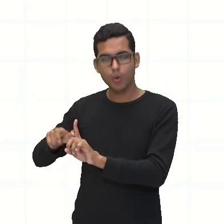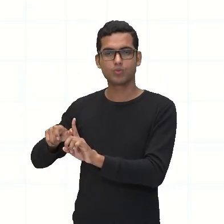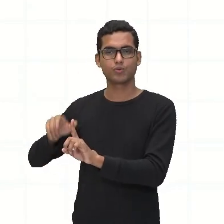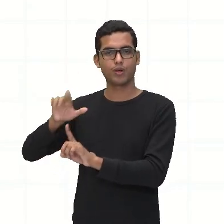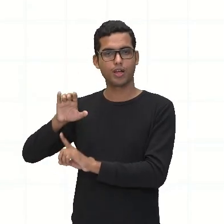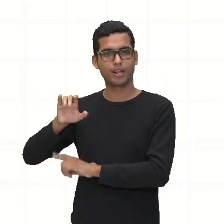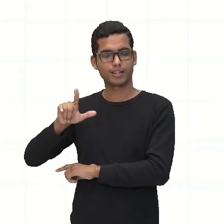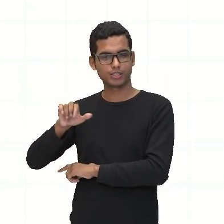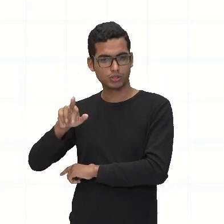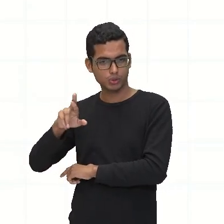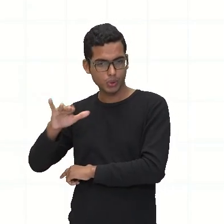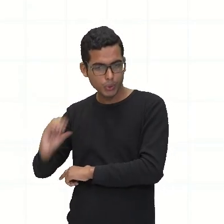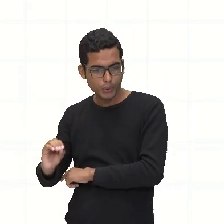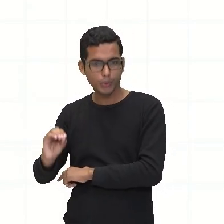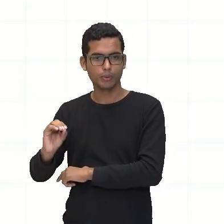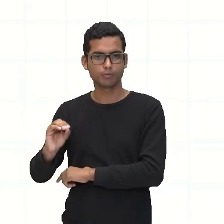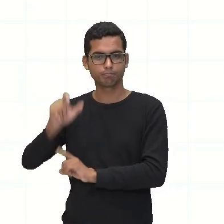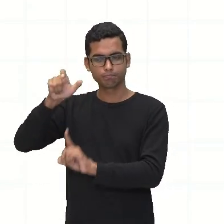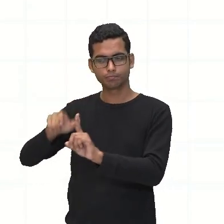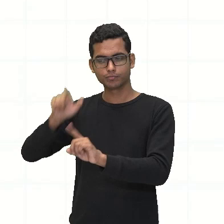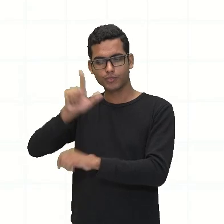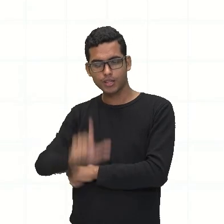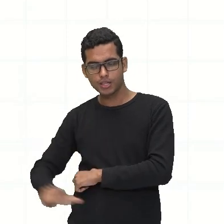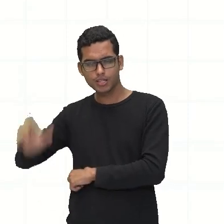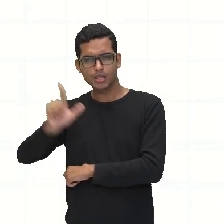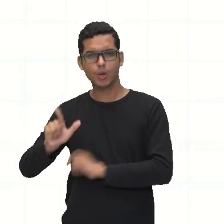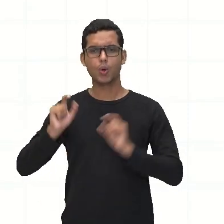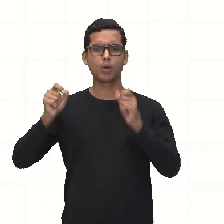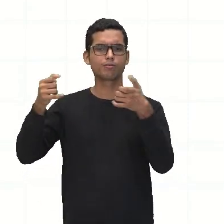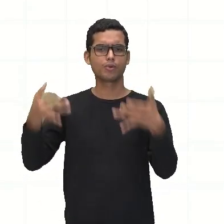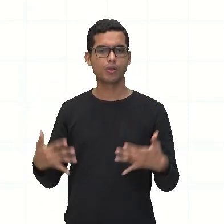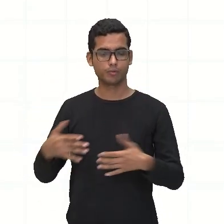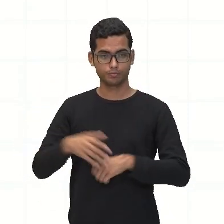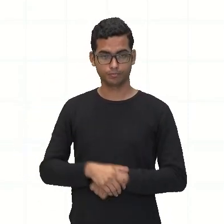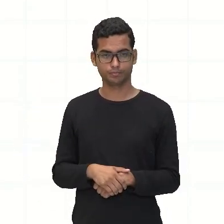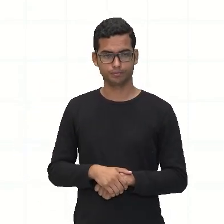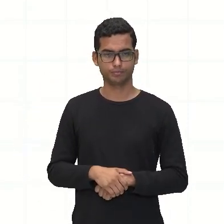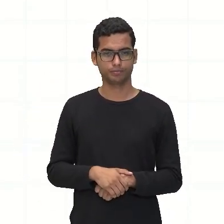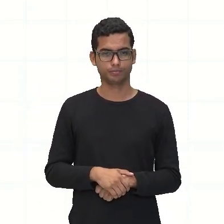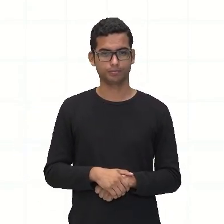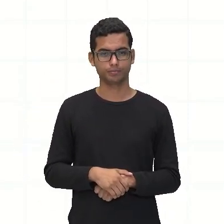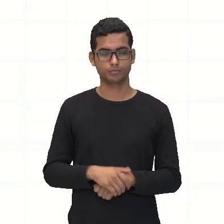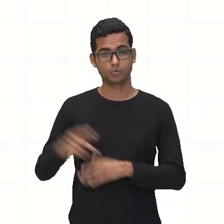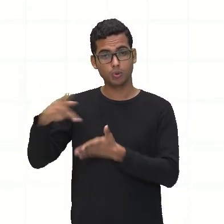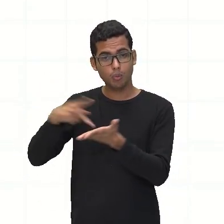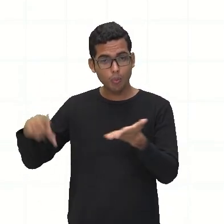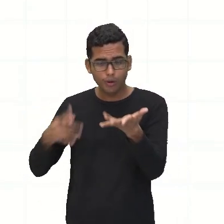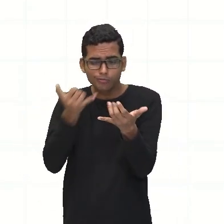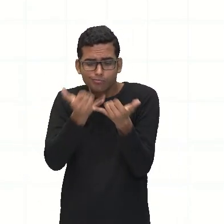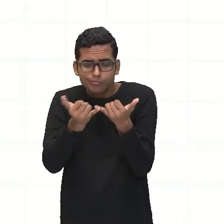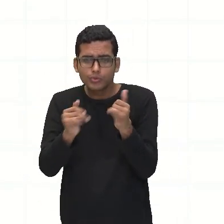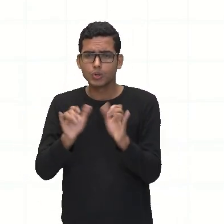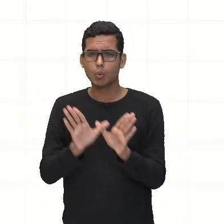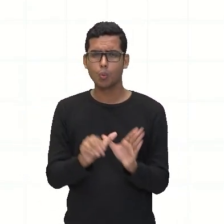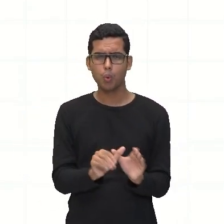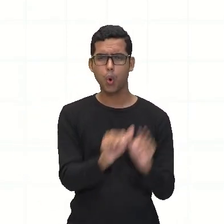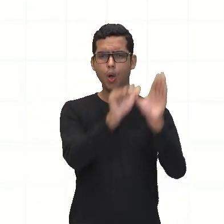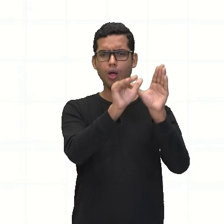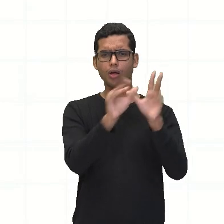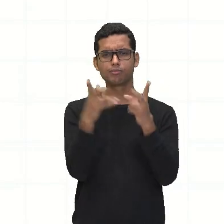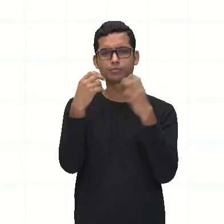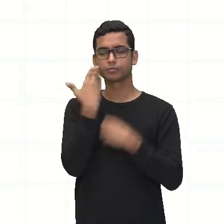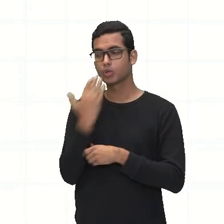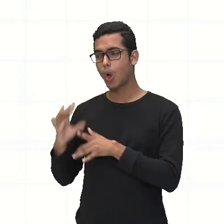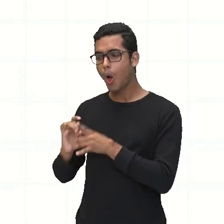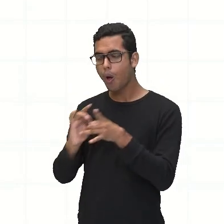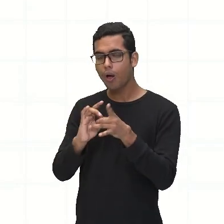eu literário, ele disse o seguinte: os poemas são pássaros. E aqui você já tem o